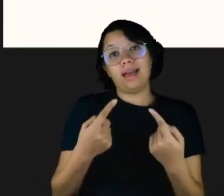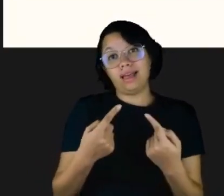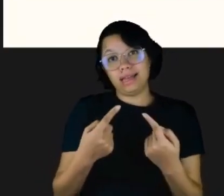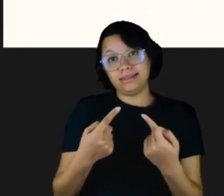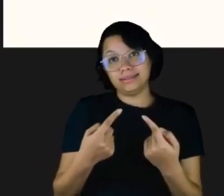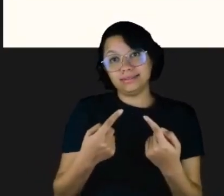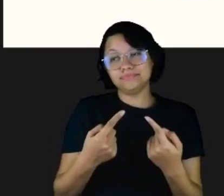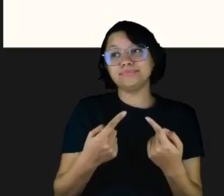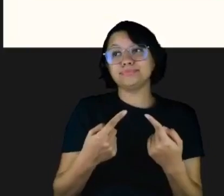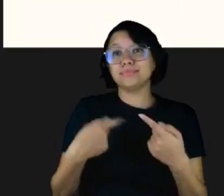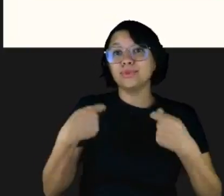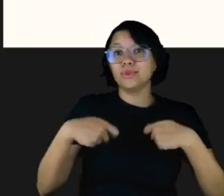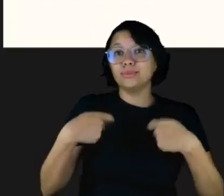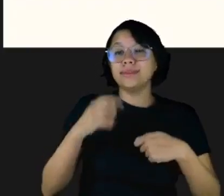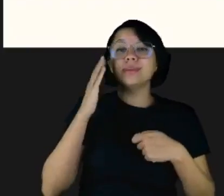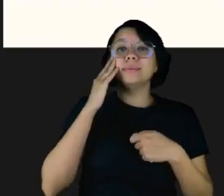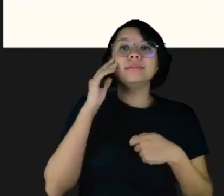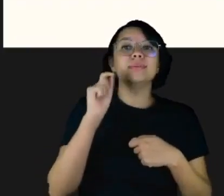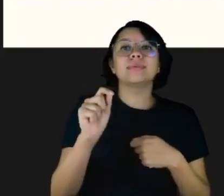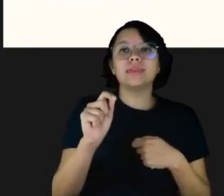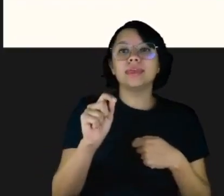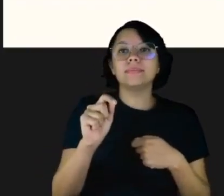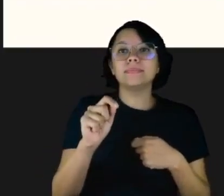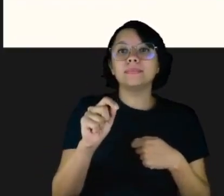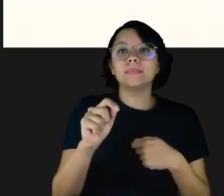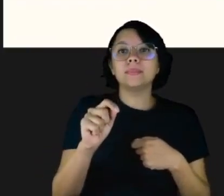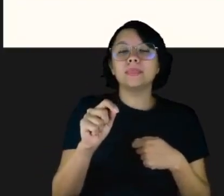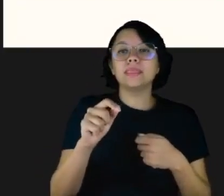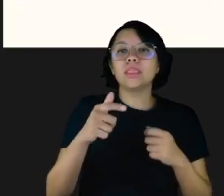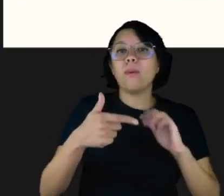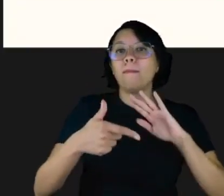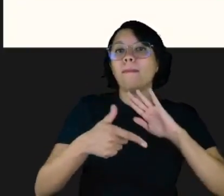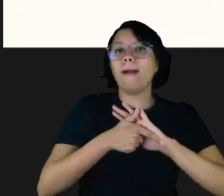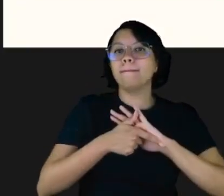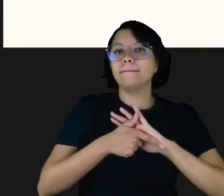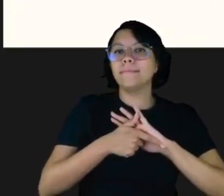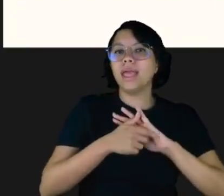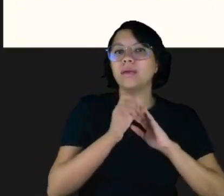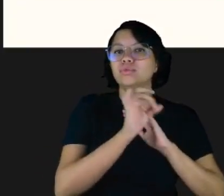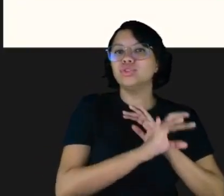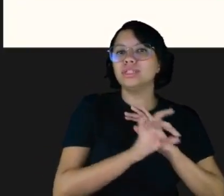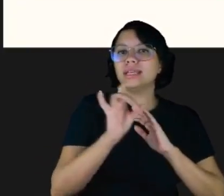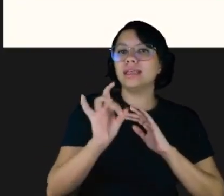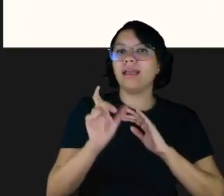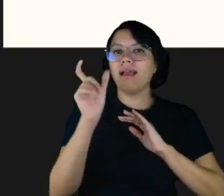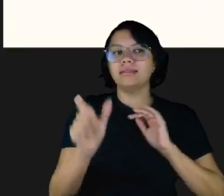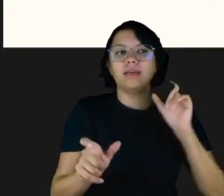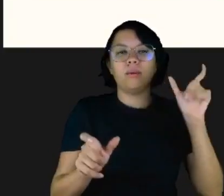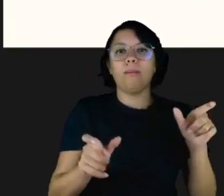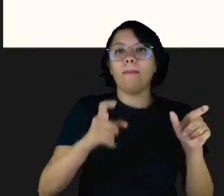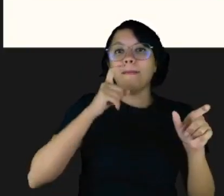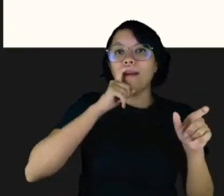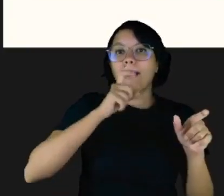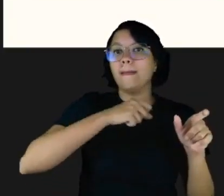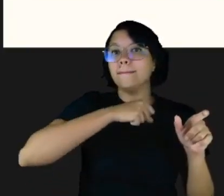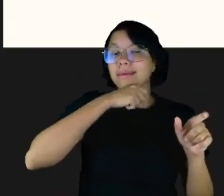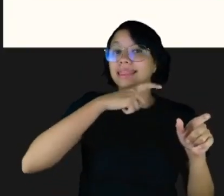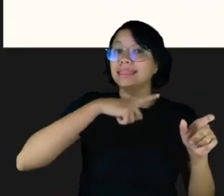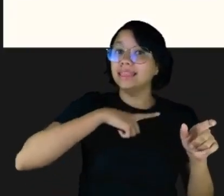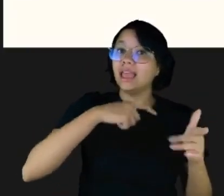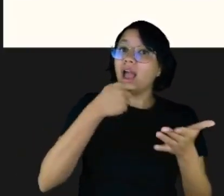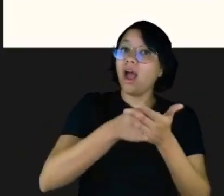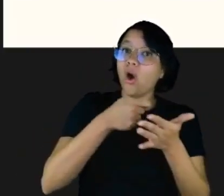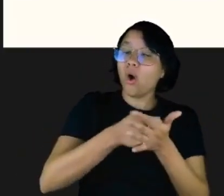Mas aí nós precisamos entender o quê? Os papéis de cada um. O pai tem essa obrigação